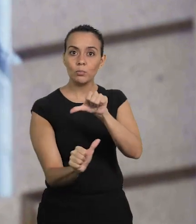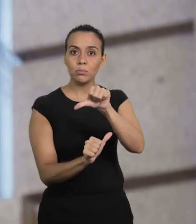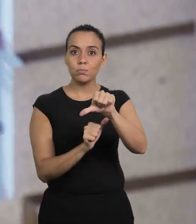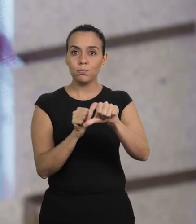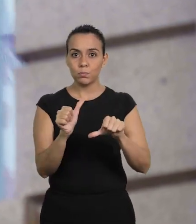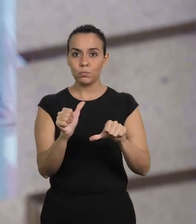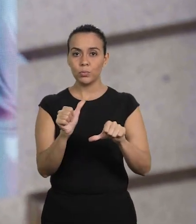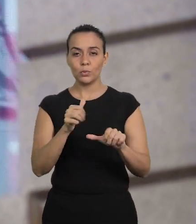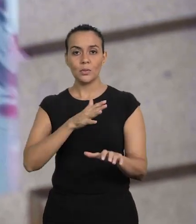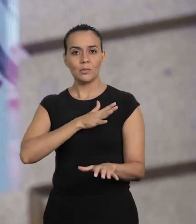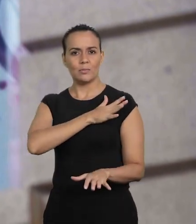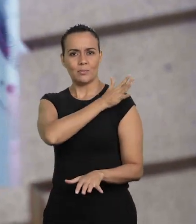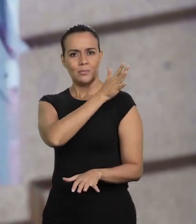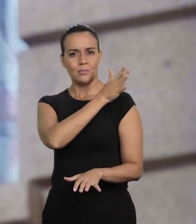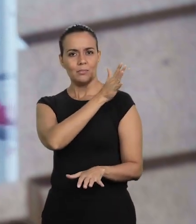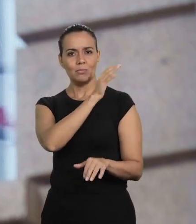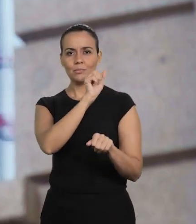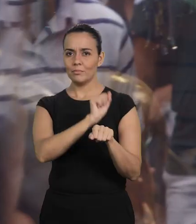raciais.